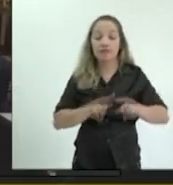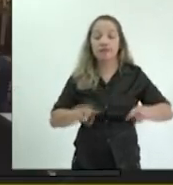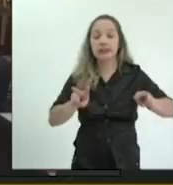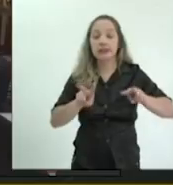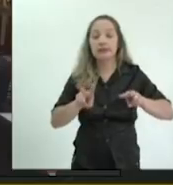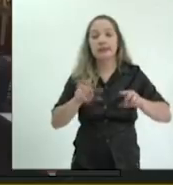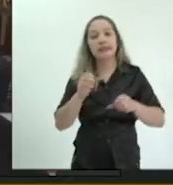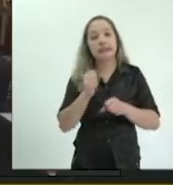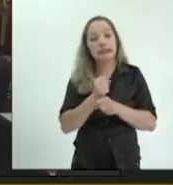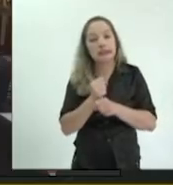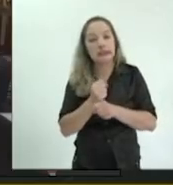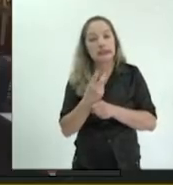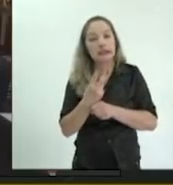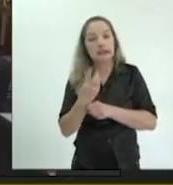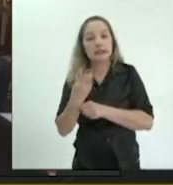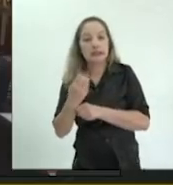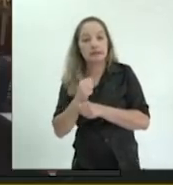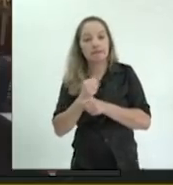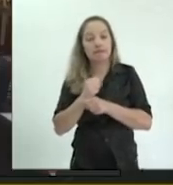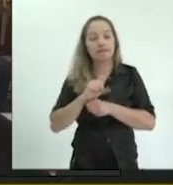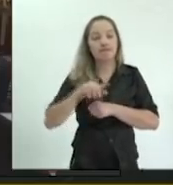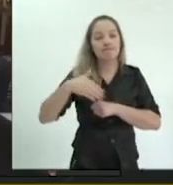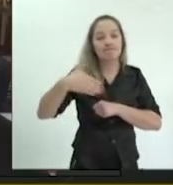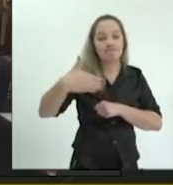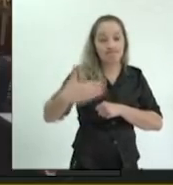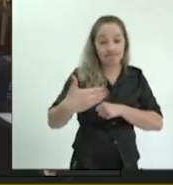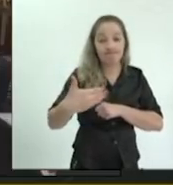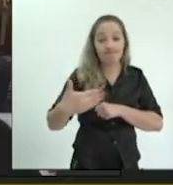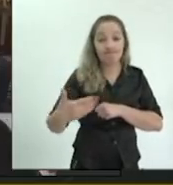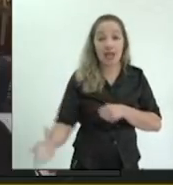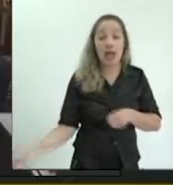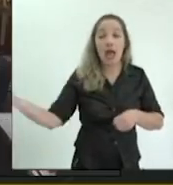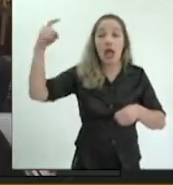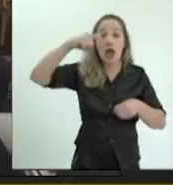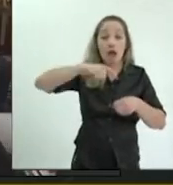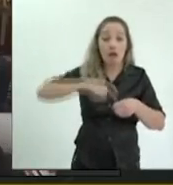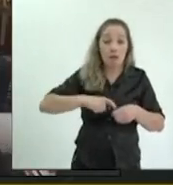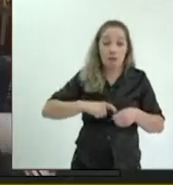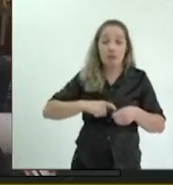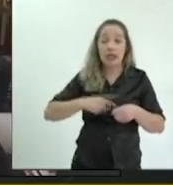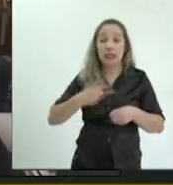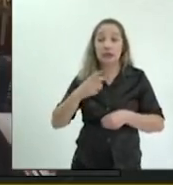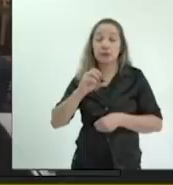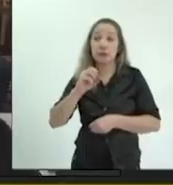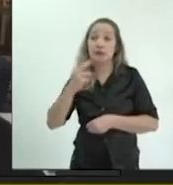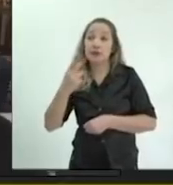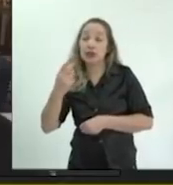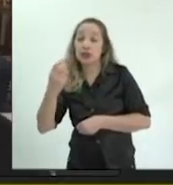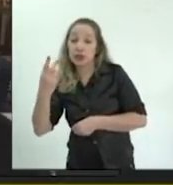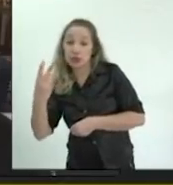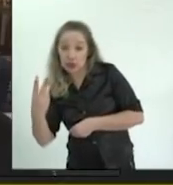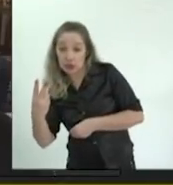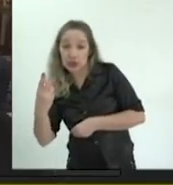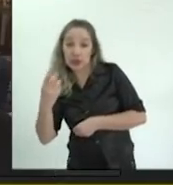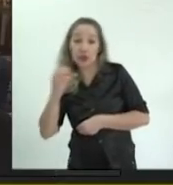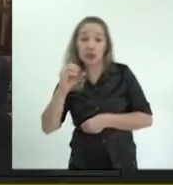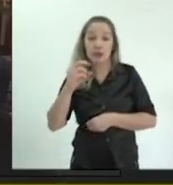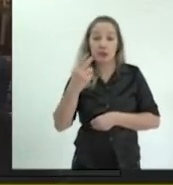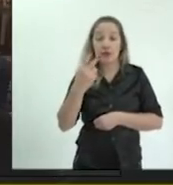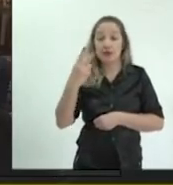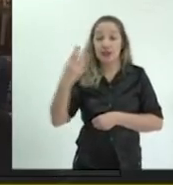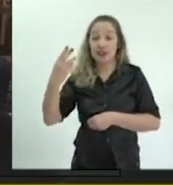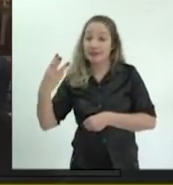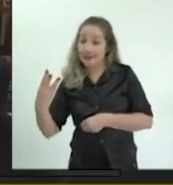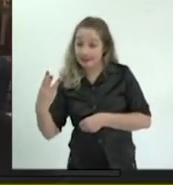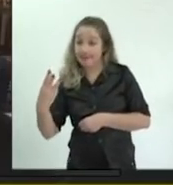recuperar depois de 2022, 2023. Então, a gente tem que se preparar para uma indústria bem diferente